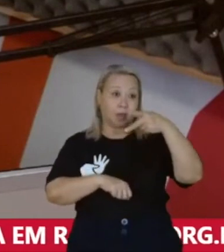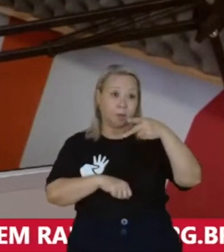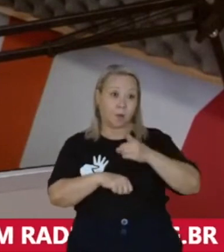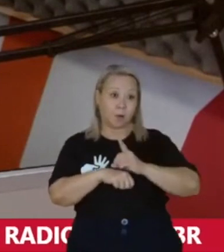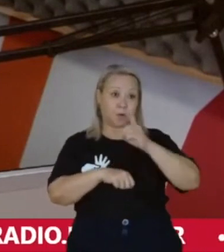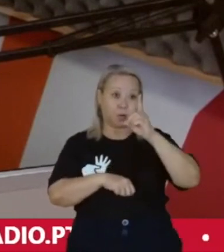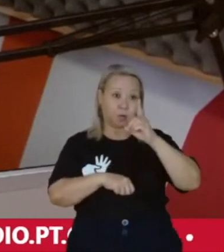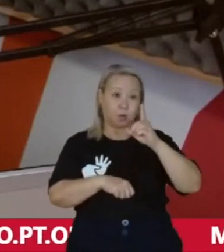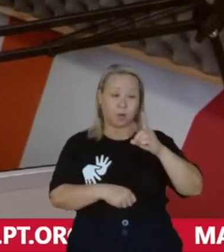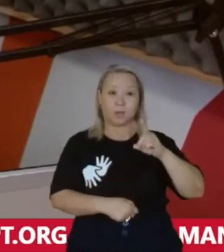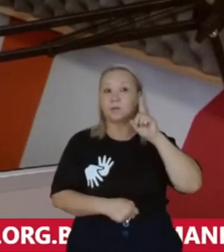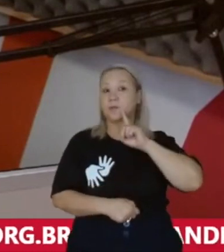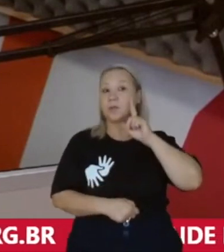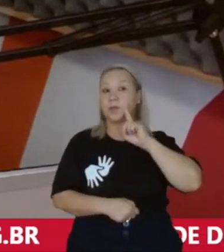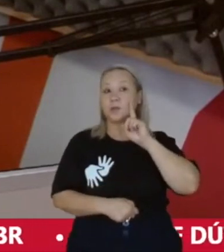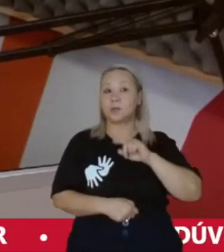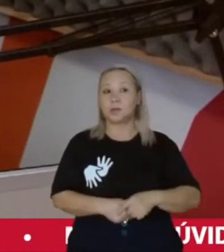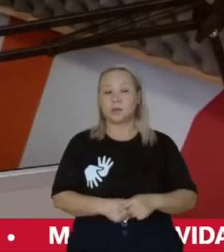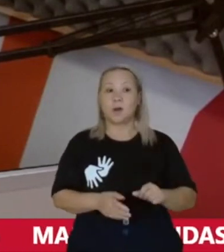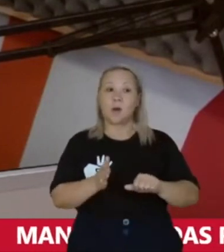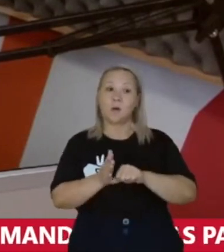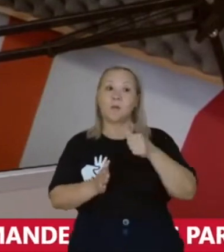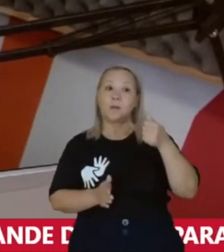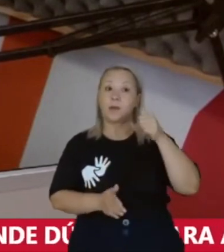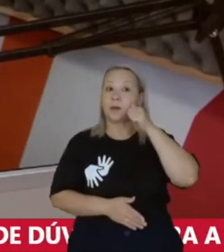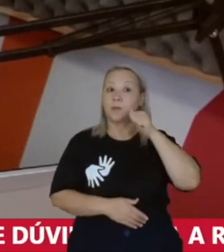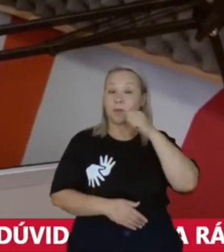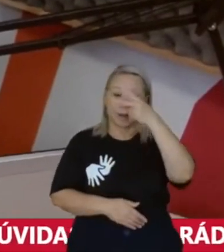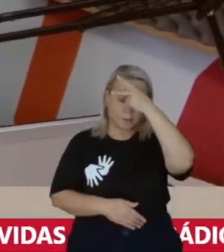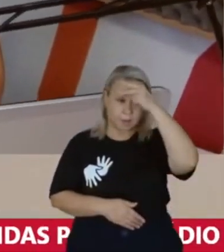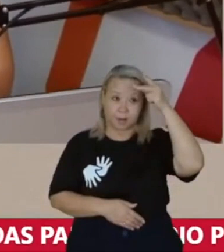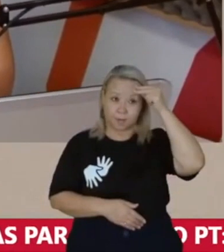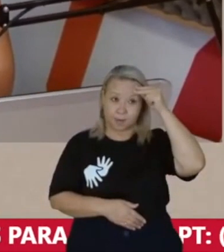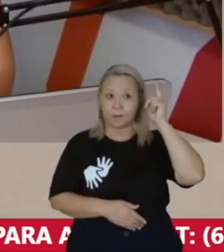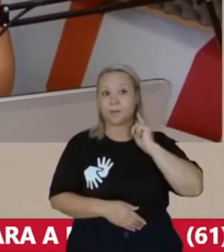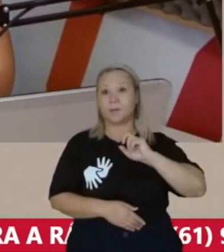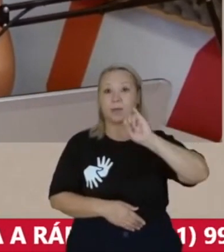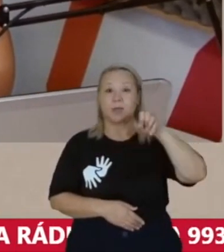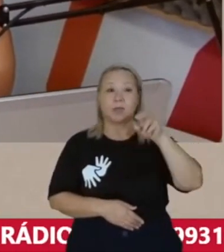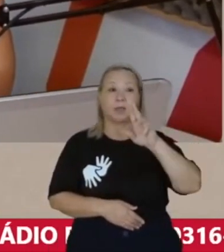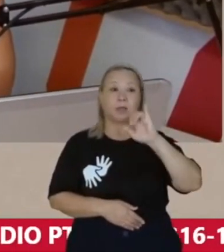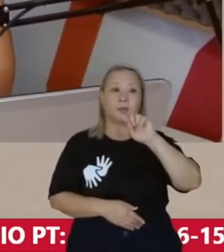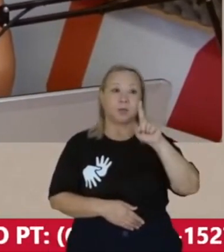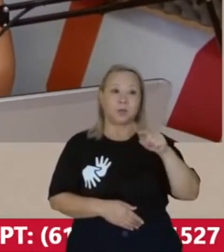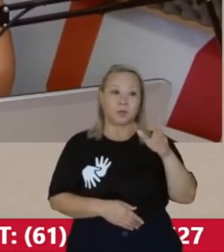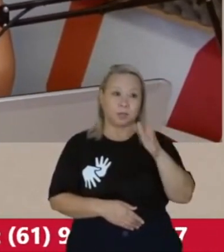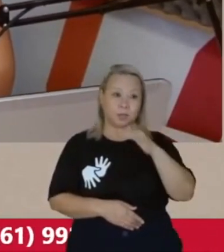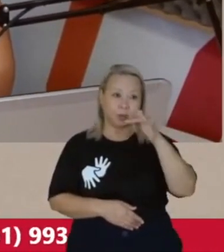a primeira mulher prefeita de Juiz de Fora. Seja bem-vinda, prefeita e professora Margarida